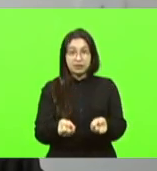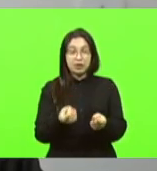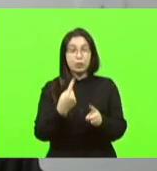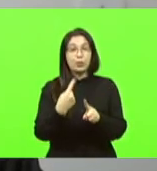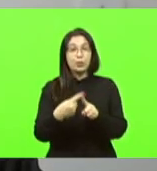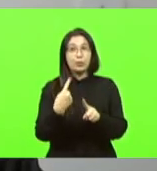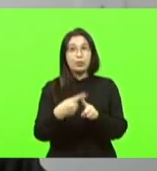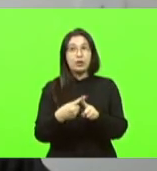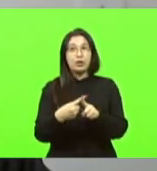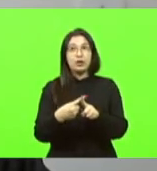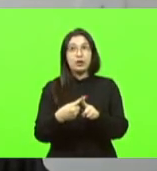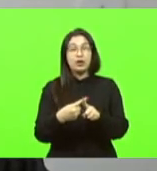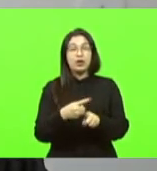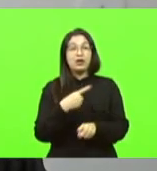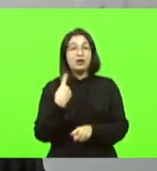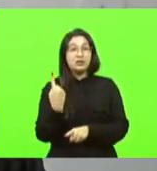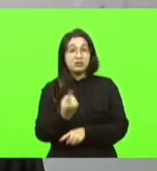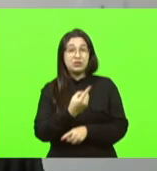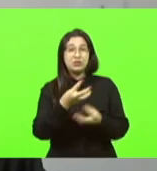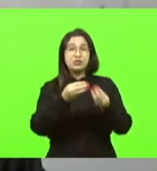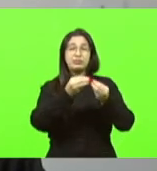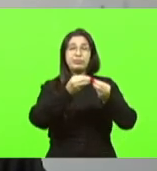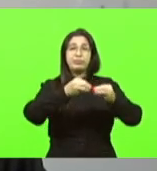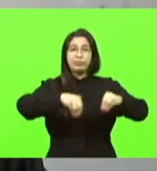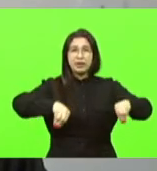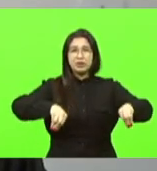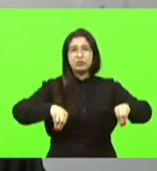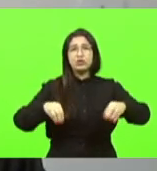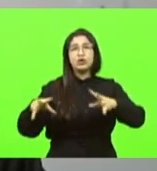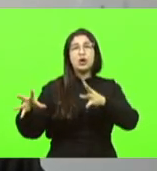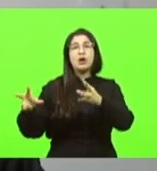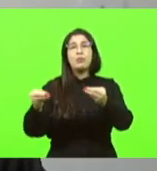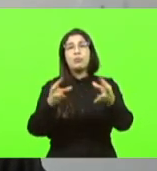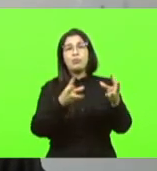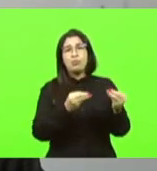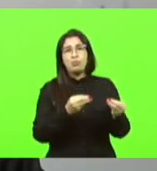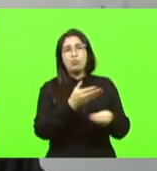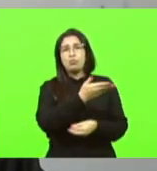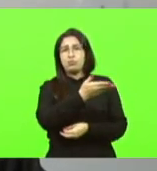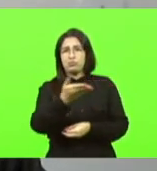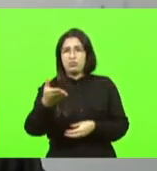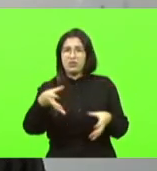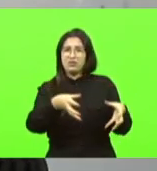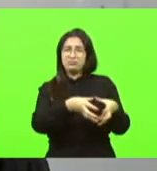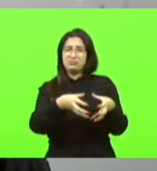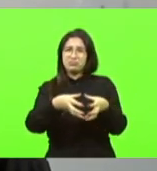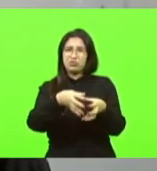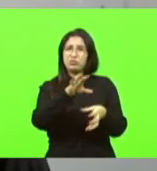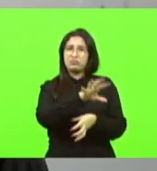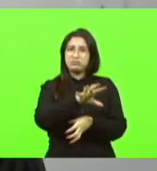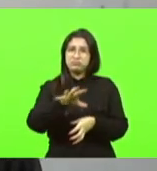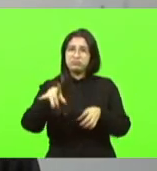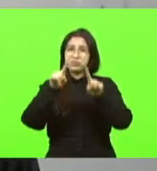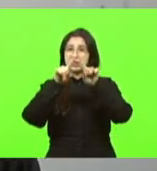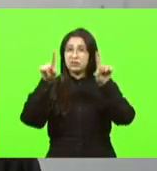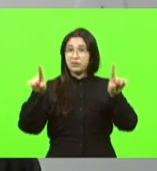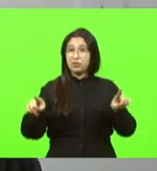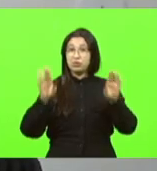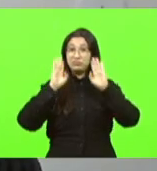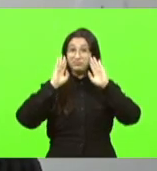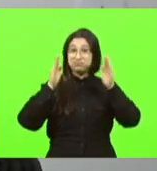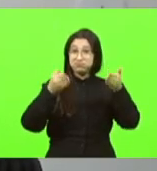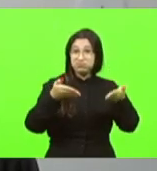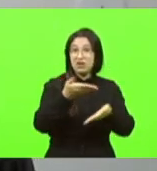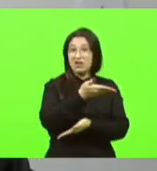vez que nós estaremos prejudicando uma grande Gama dos Servidores esse especialmente os